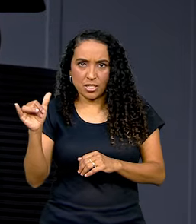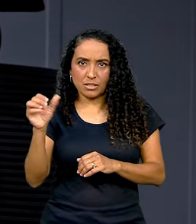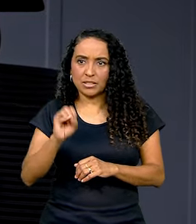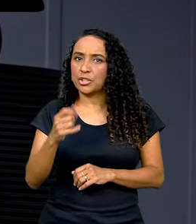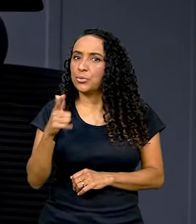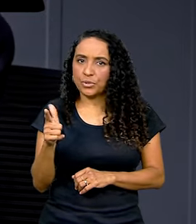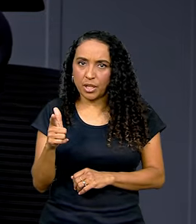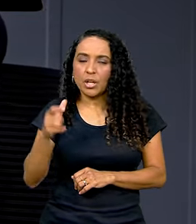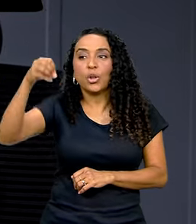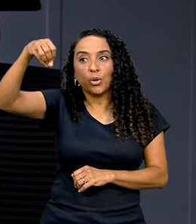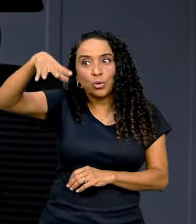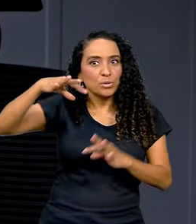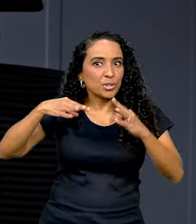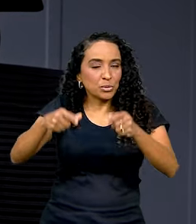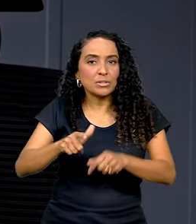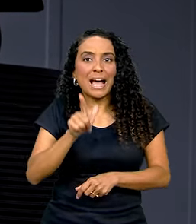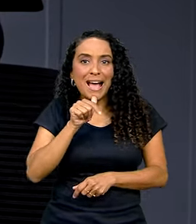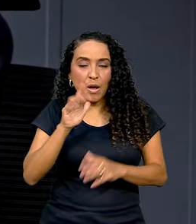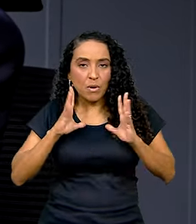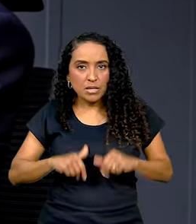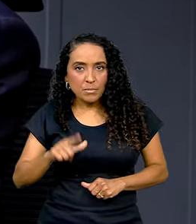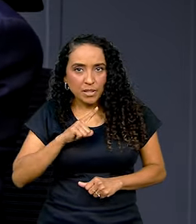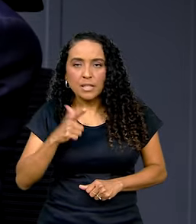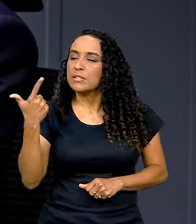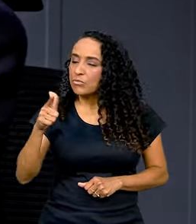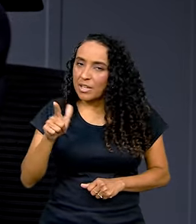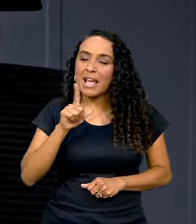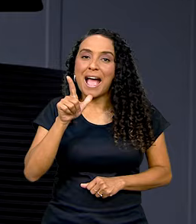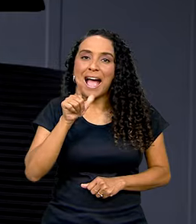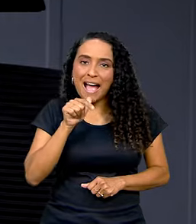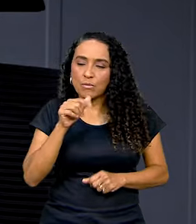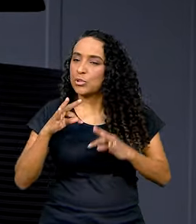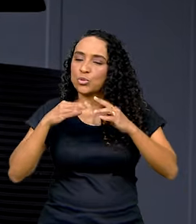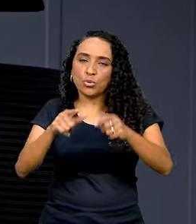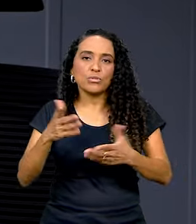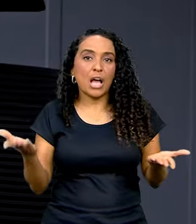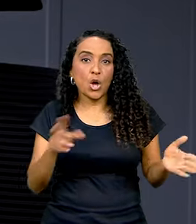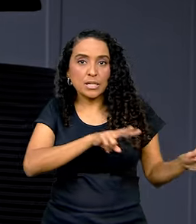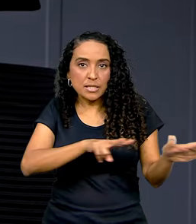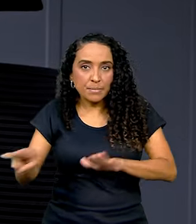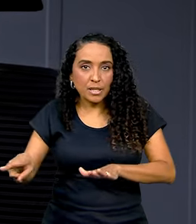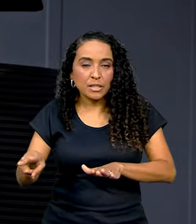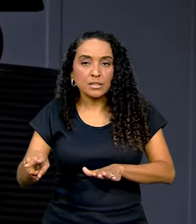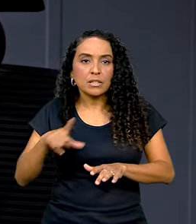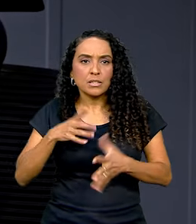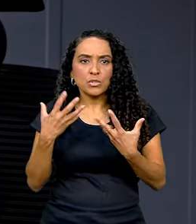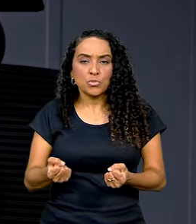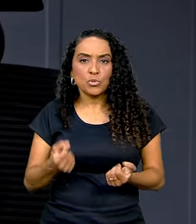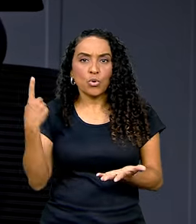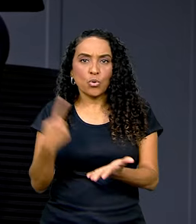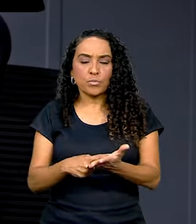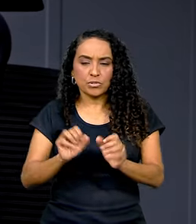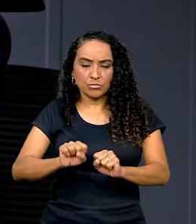energia se não tem o luz para todos tem água potável se não tem o Água para Todos ele agora essa semana